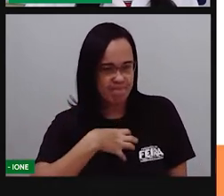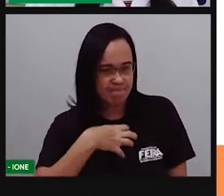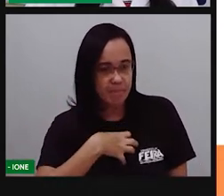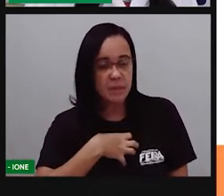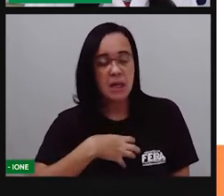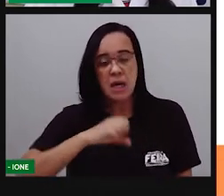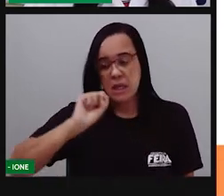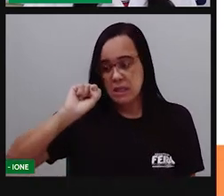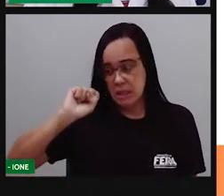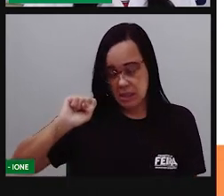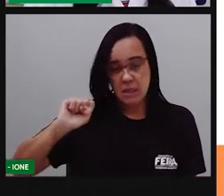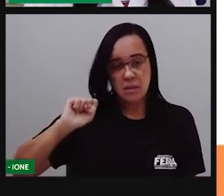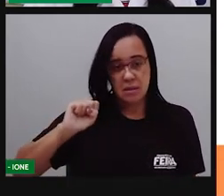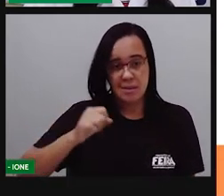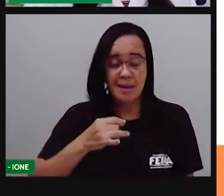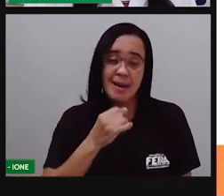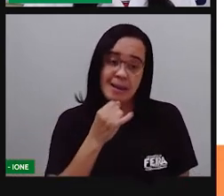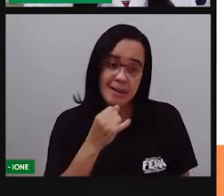palavra sapo